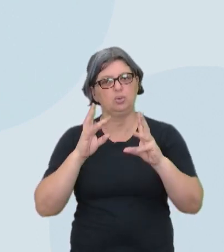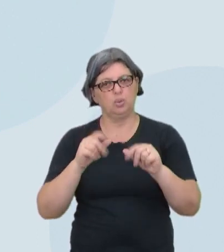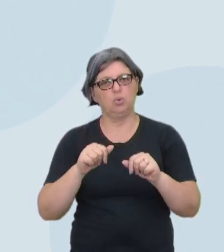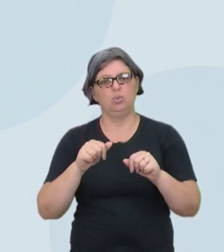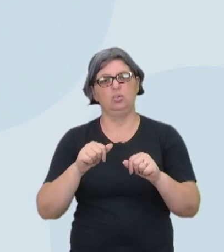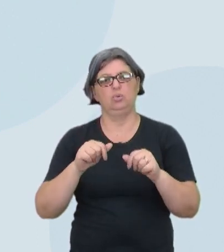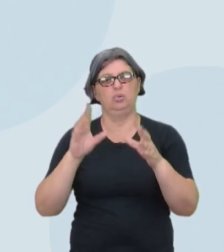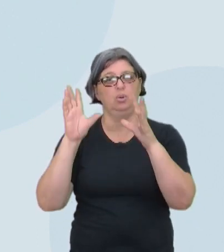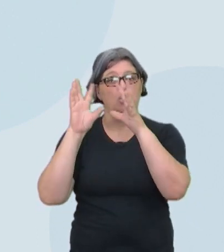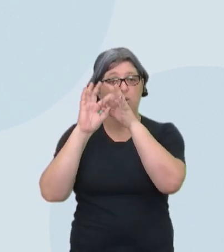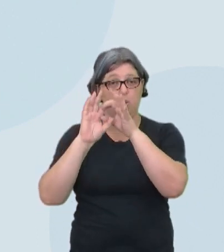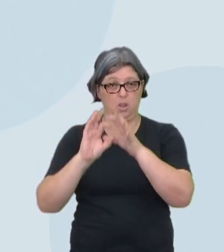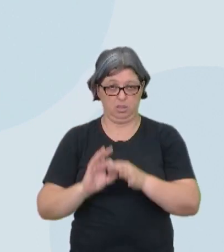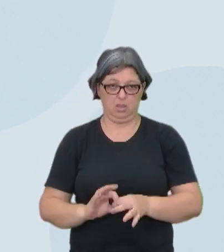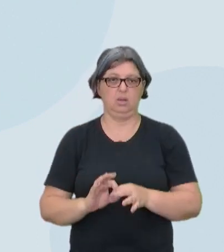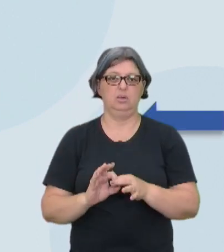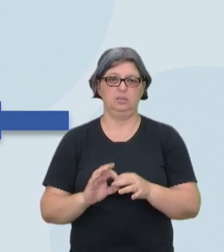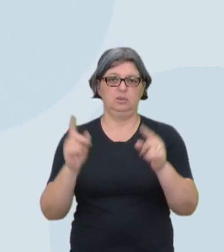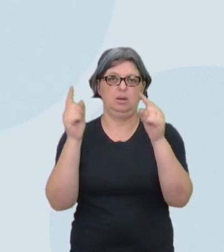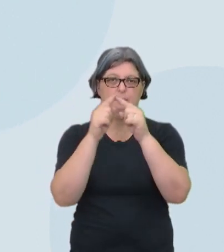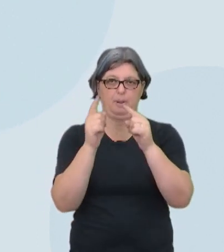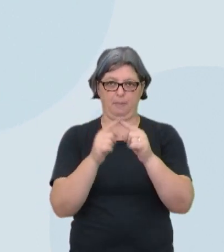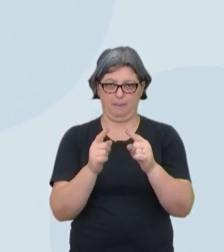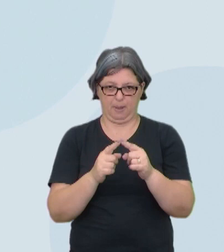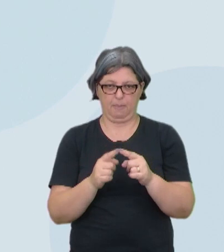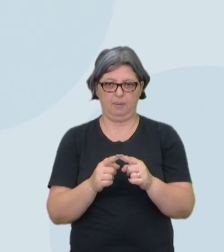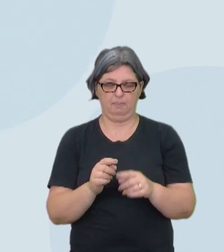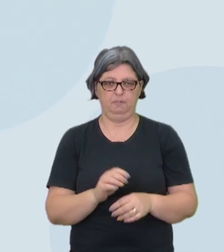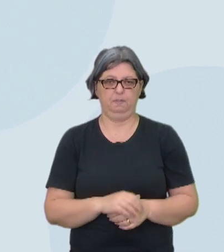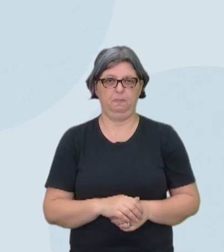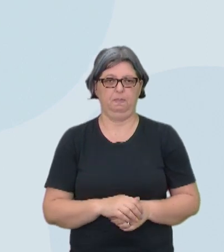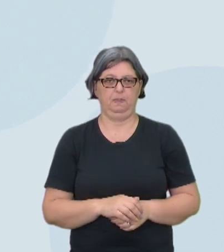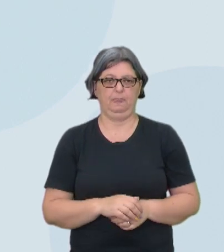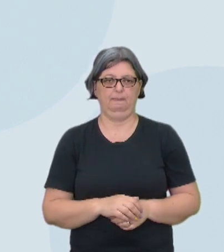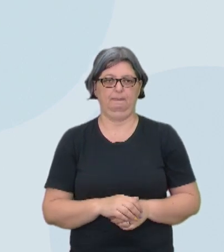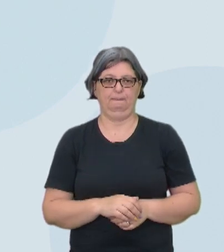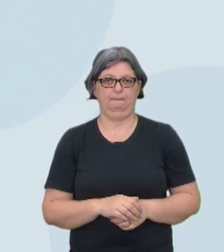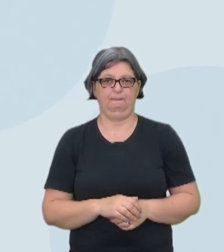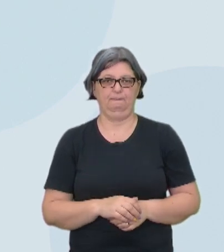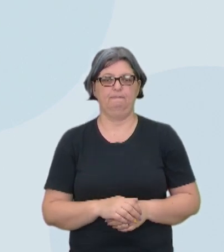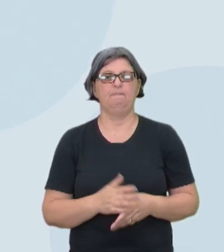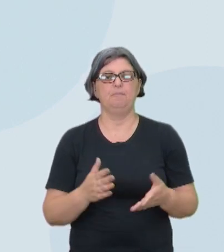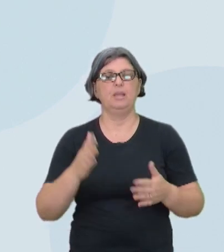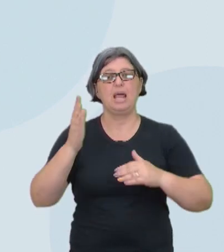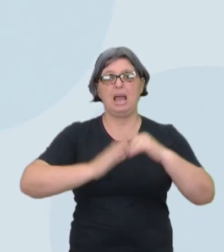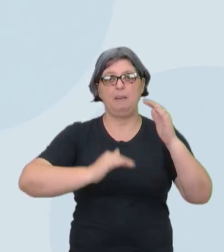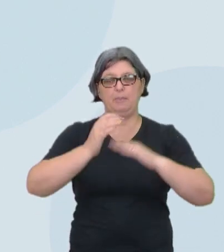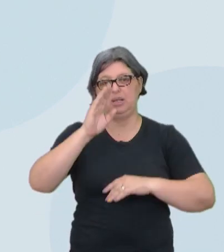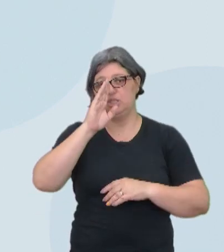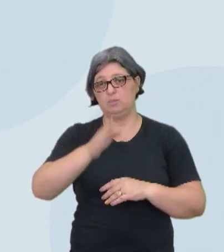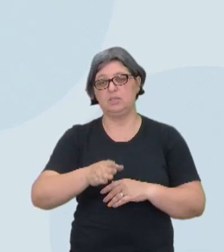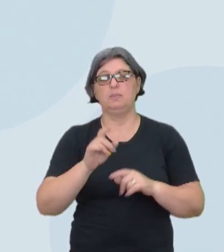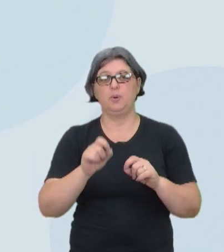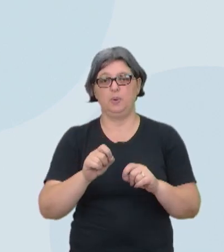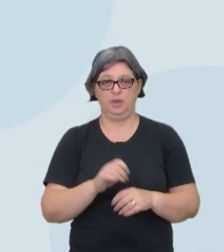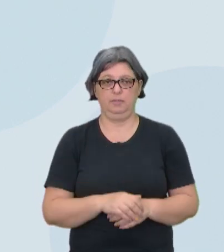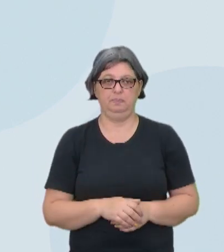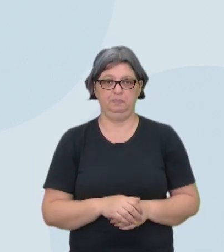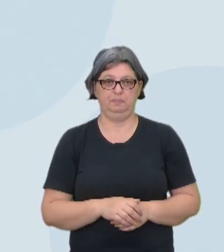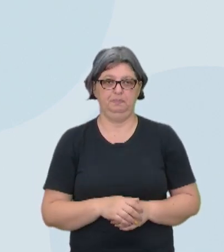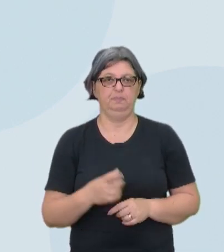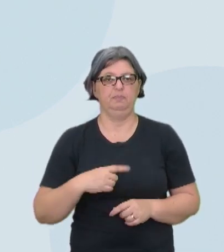da interligação do nosso componente. A habilidade principal para este momento, nós